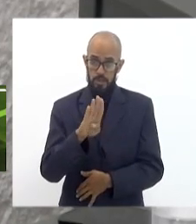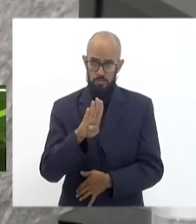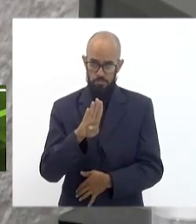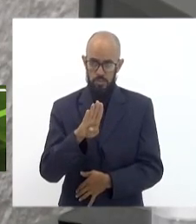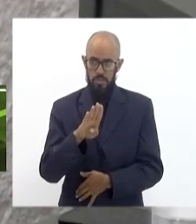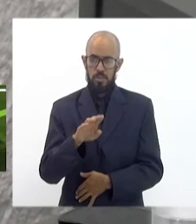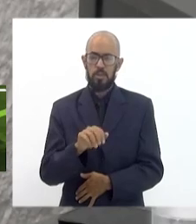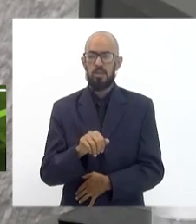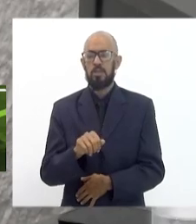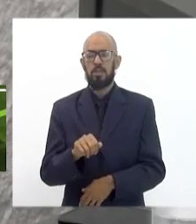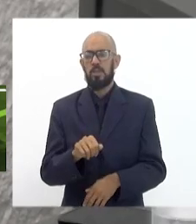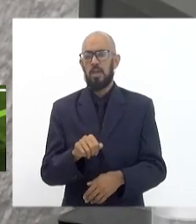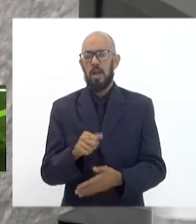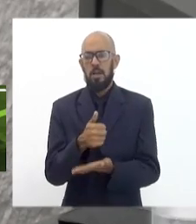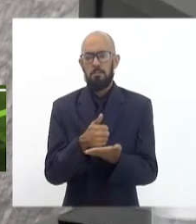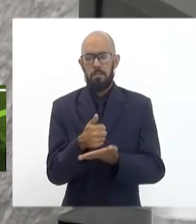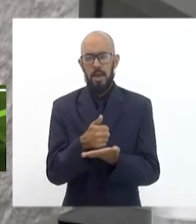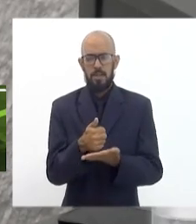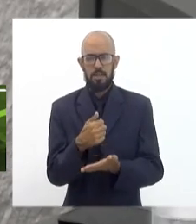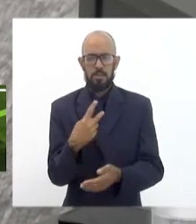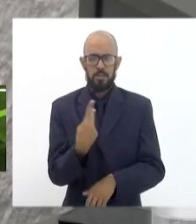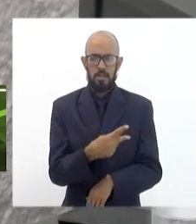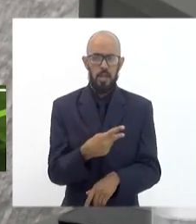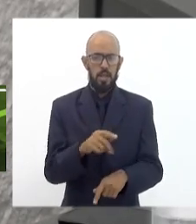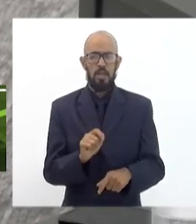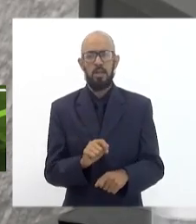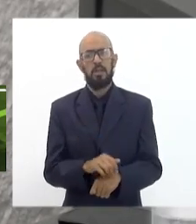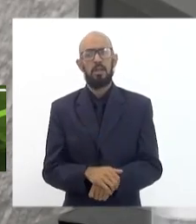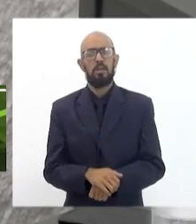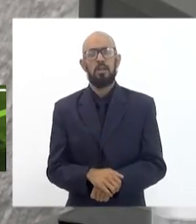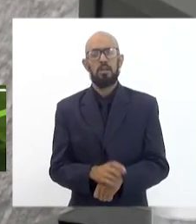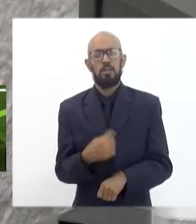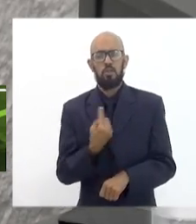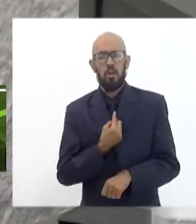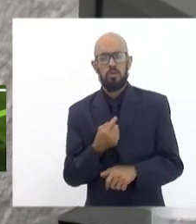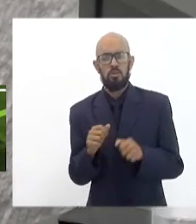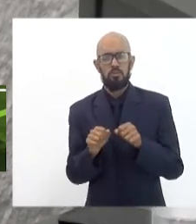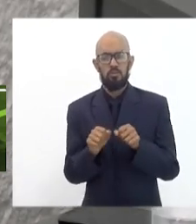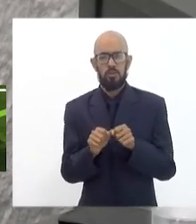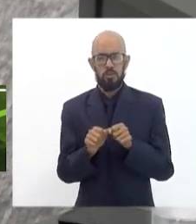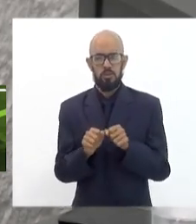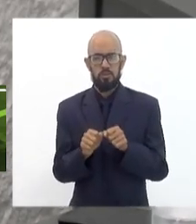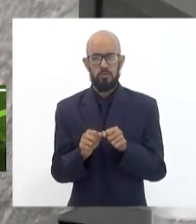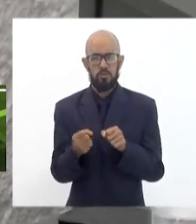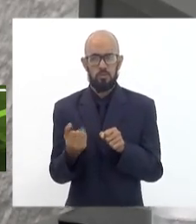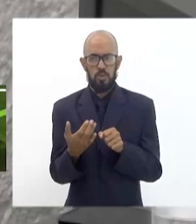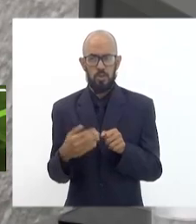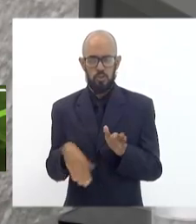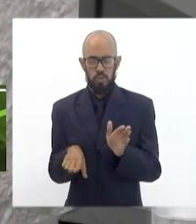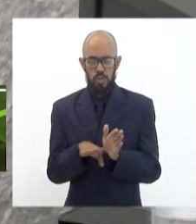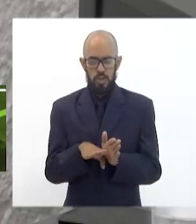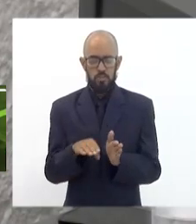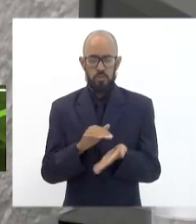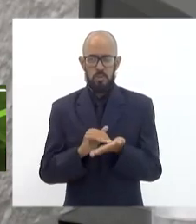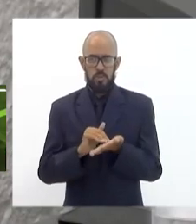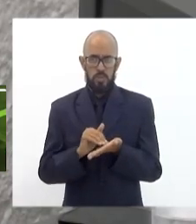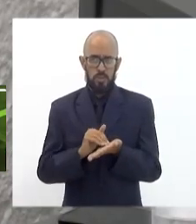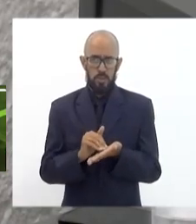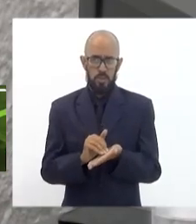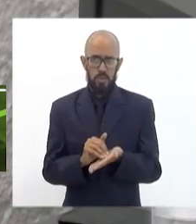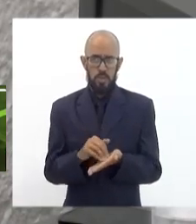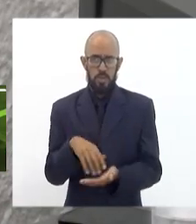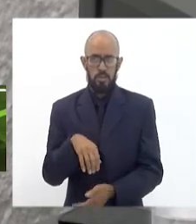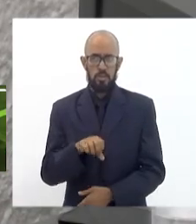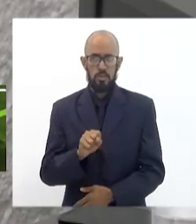tá na Essência dela nós estamos devolvendo porque quando nós chegamos na secretaria você abre vinha